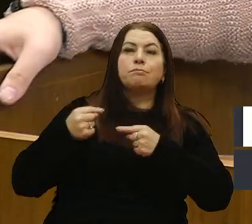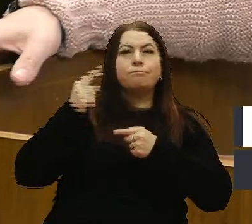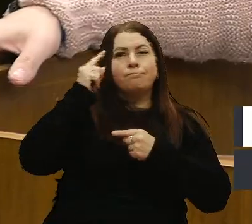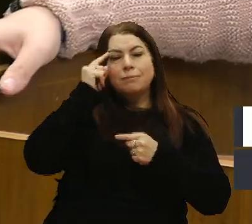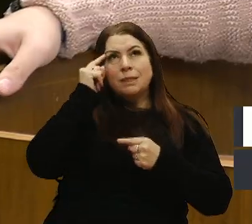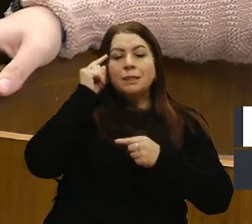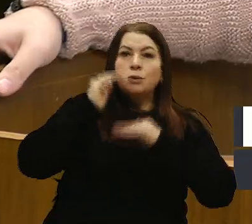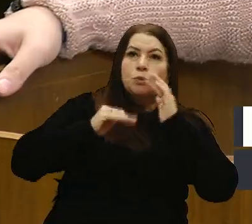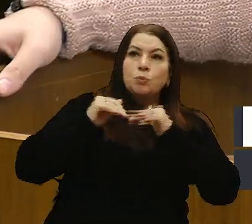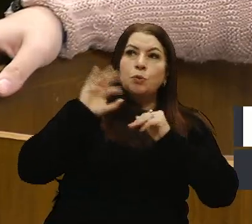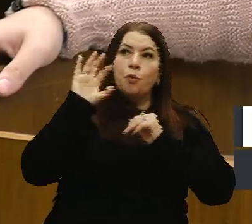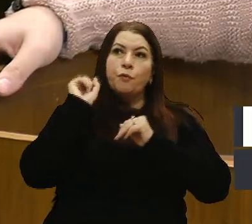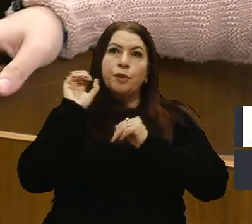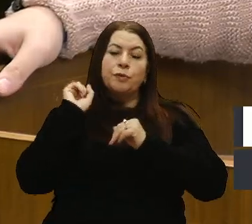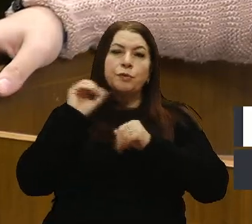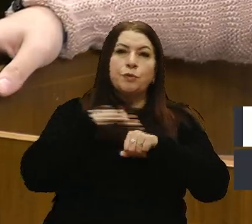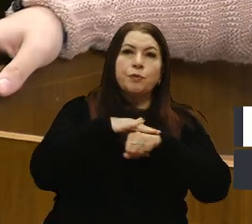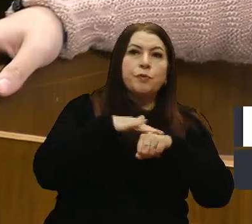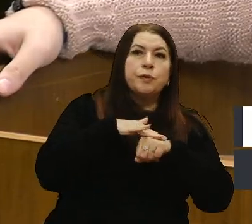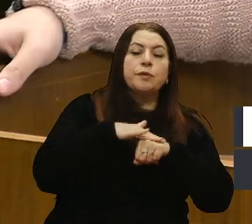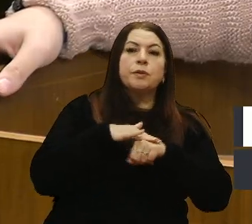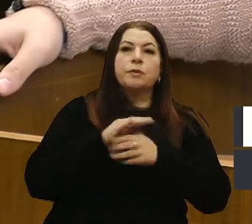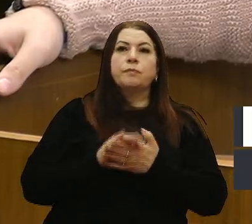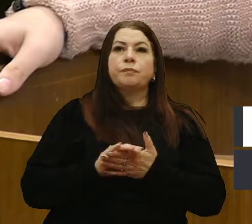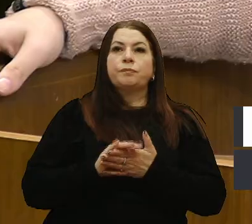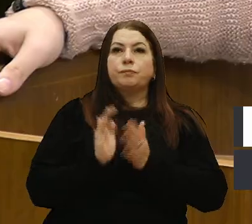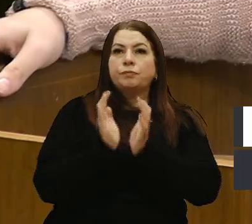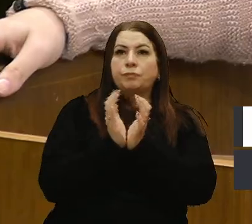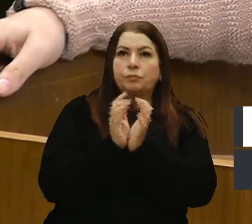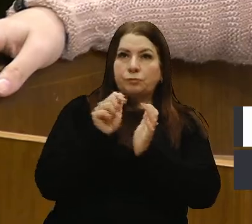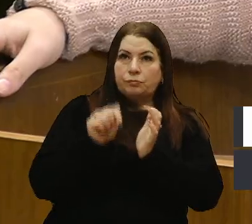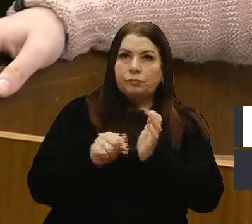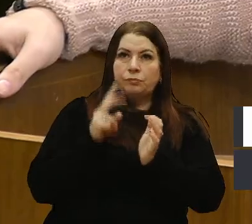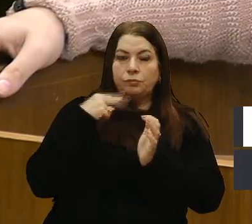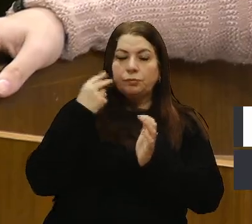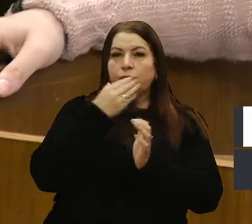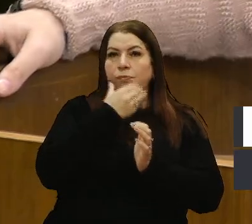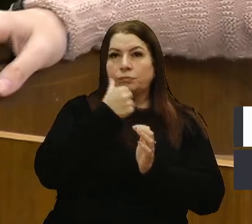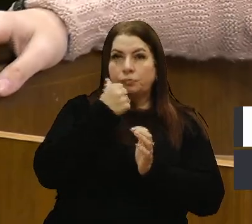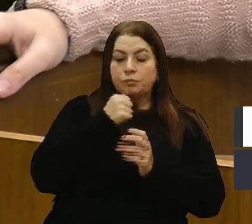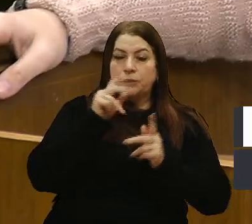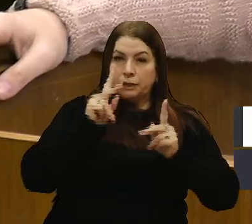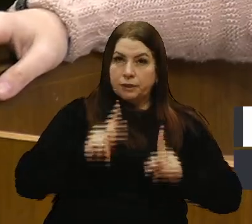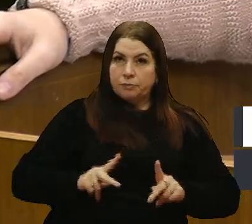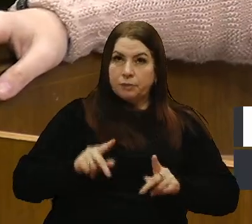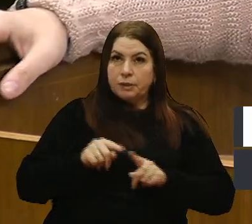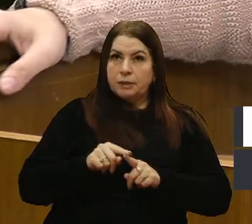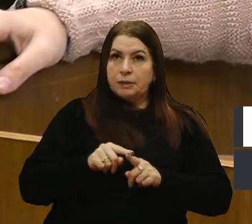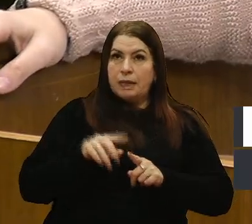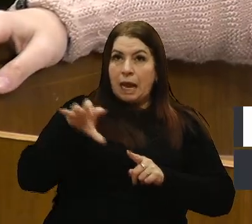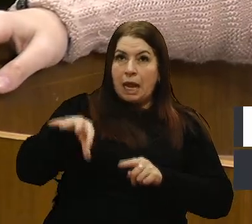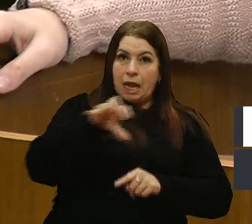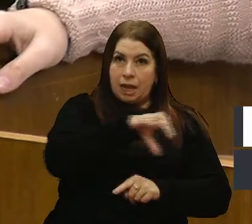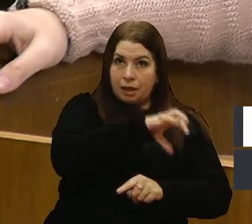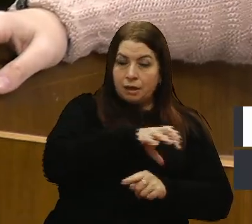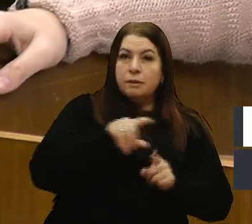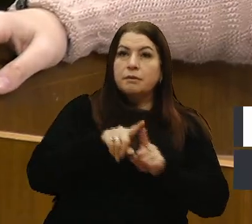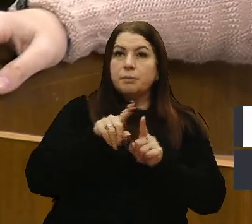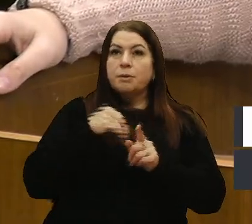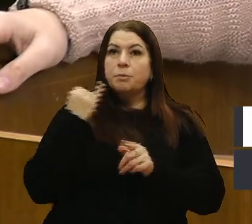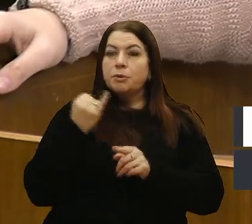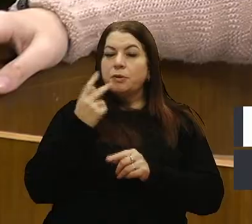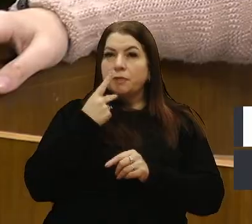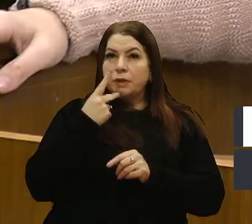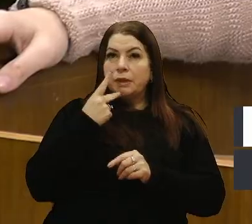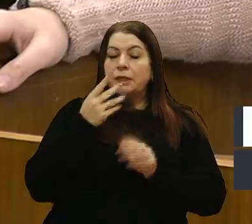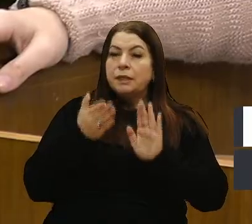construção, ouvindo, né, dialogando com os colegas aqui, vereadores e vereadoras, as pessoas das áreas, né, inclusive é importante dizer